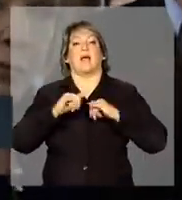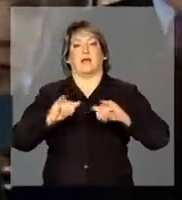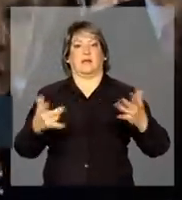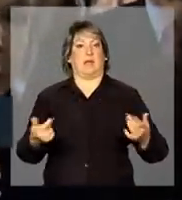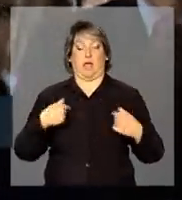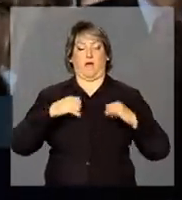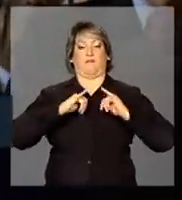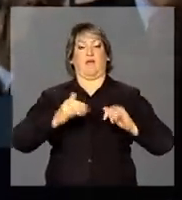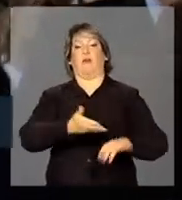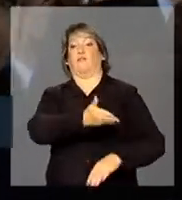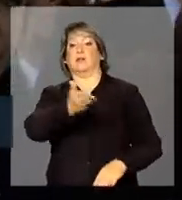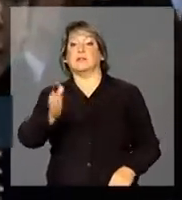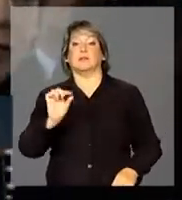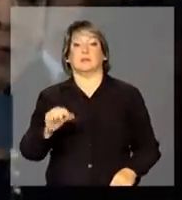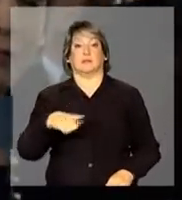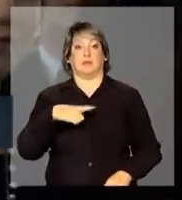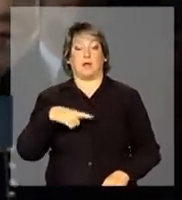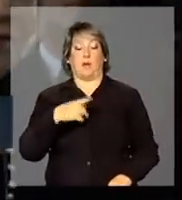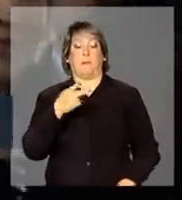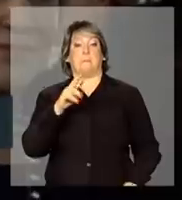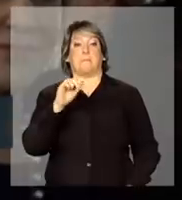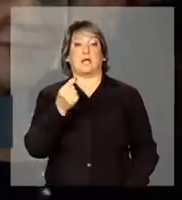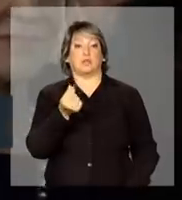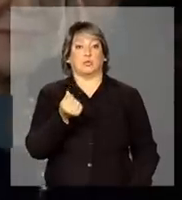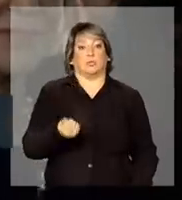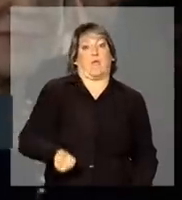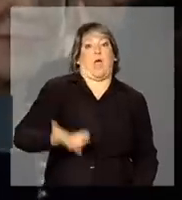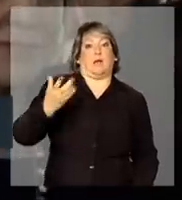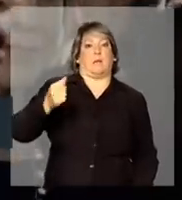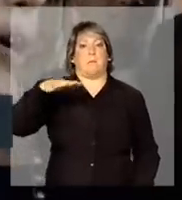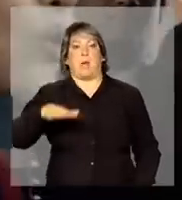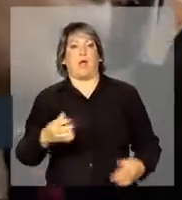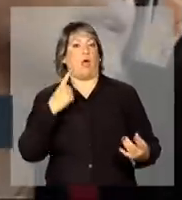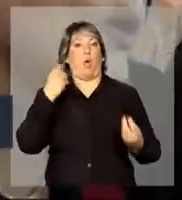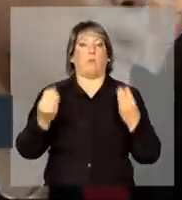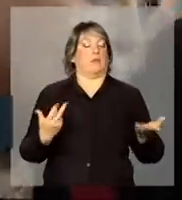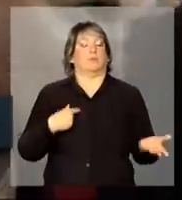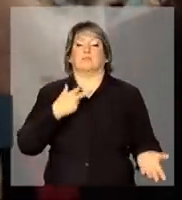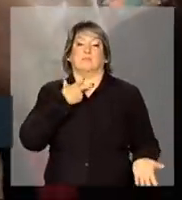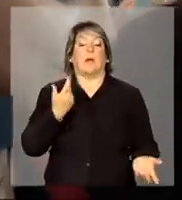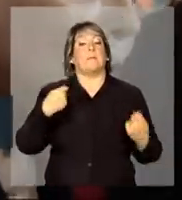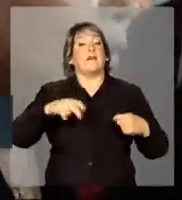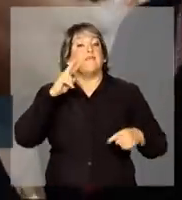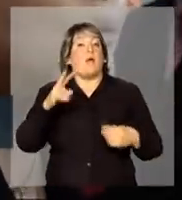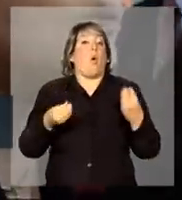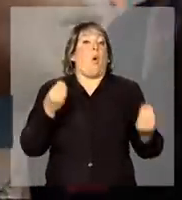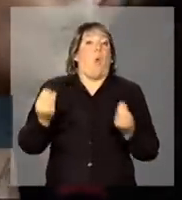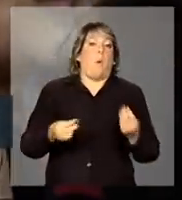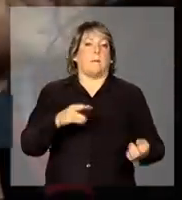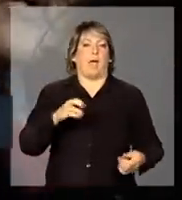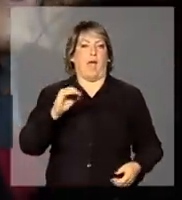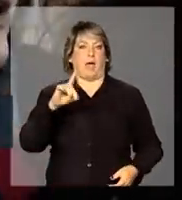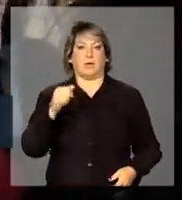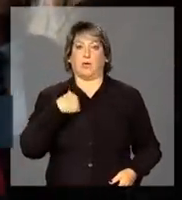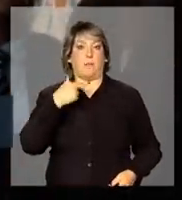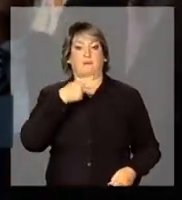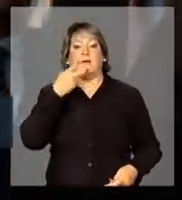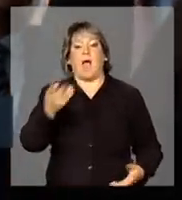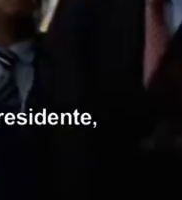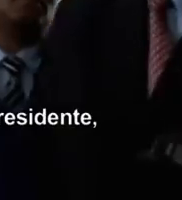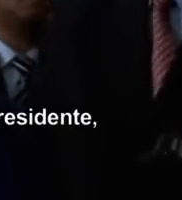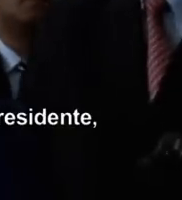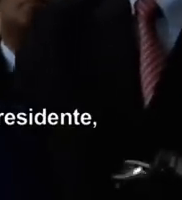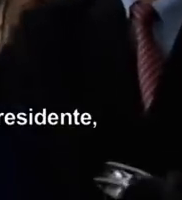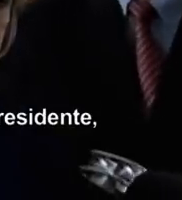chego e digo aqui para vocês, olha, o preço vai ser assim um assado. Tem de ver como é que está o mercado. Eu não tenho como adiantar isso para